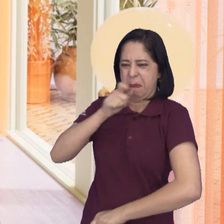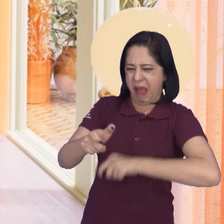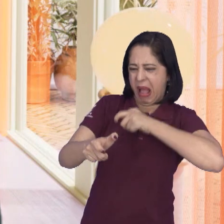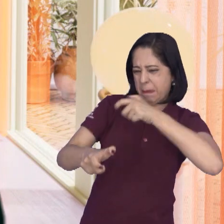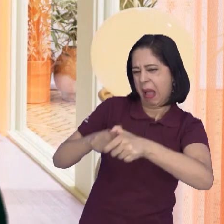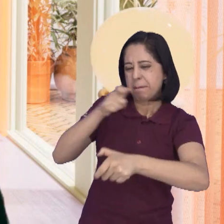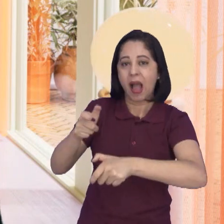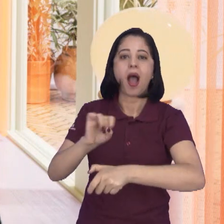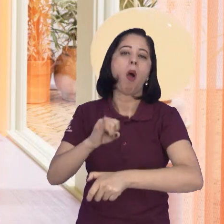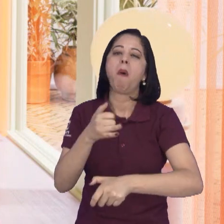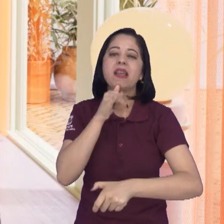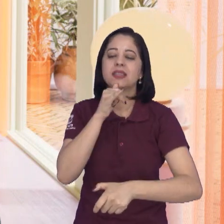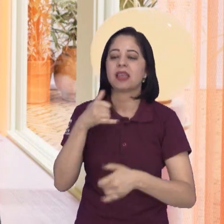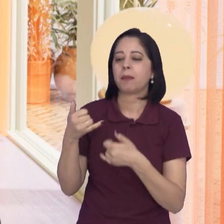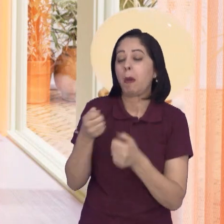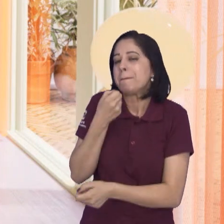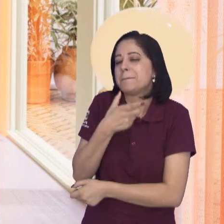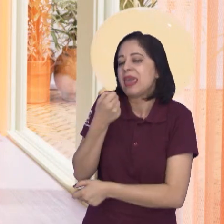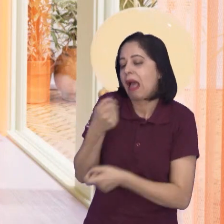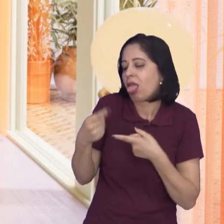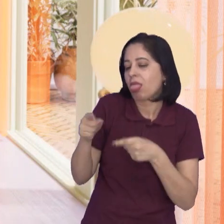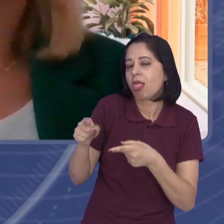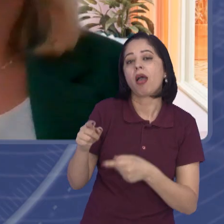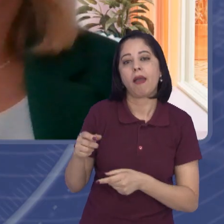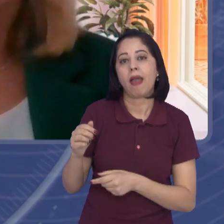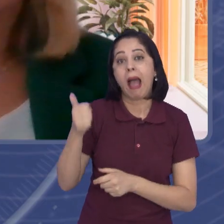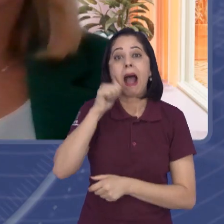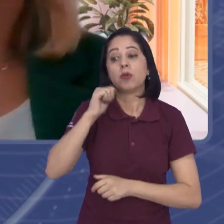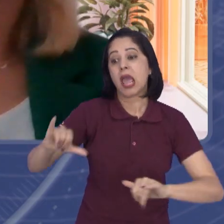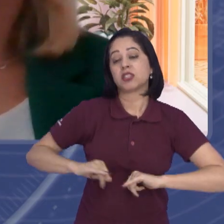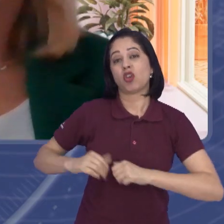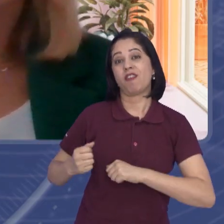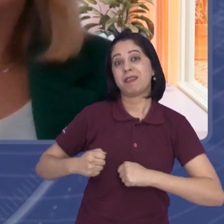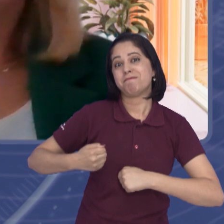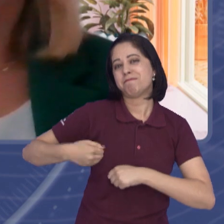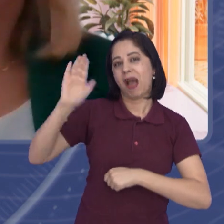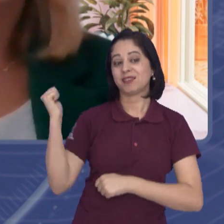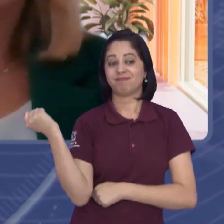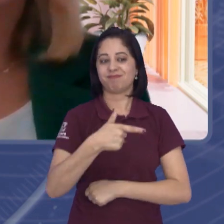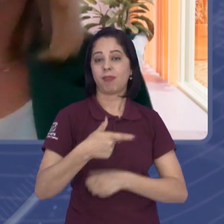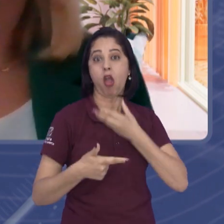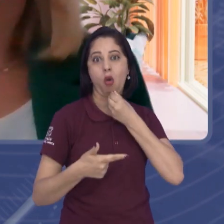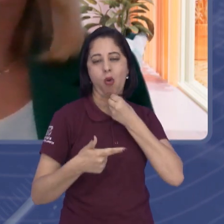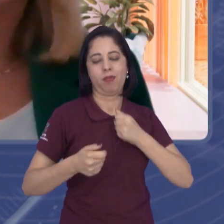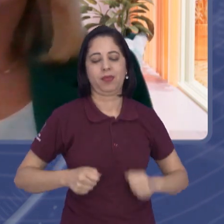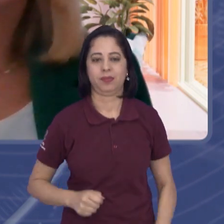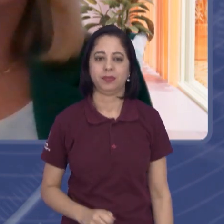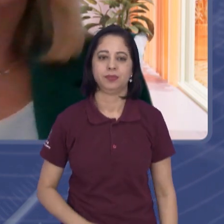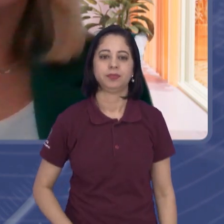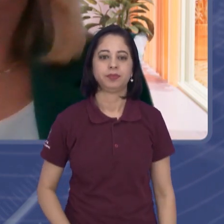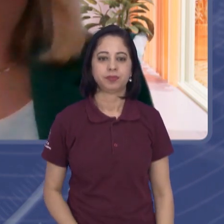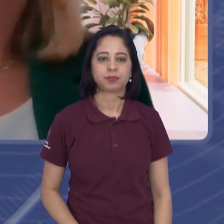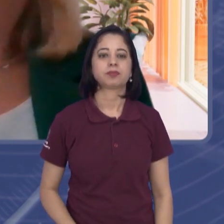até brincadeiras de mau gosto, tudo isso caracteriza. Uhum. Você falou desse assédio que é maior,